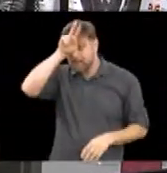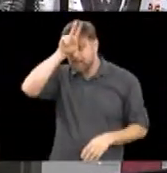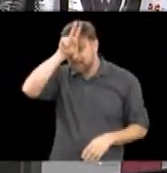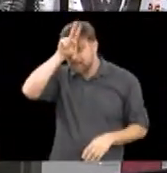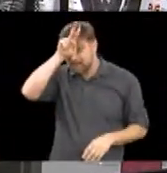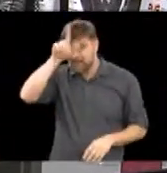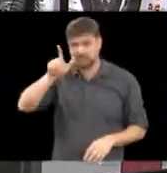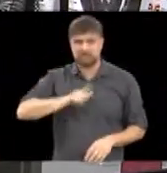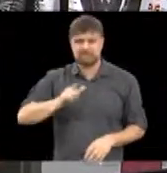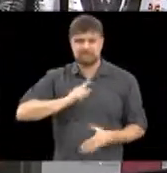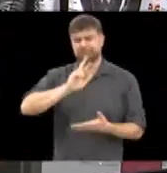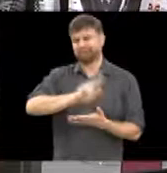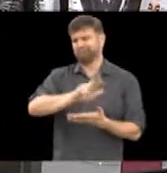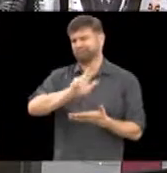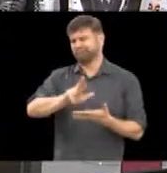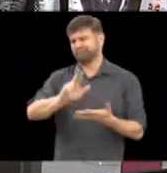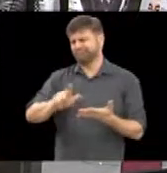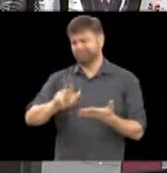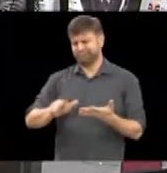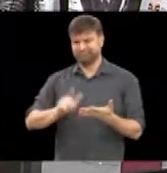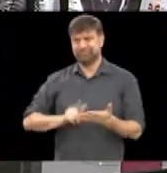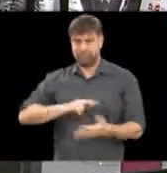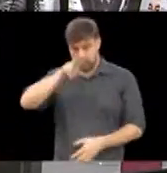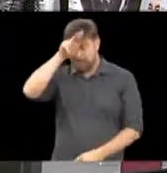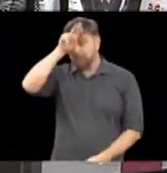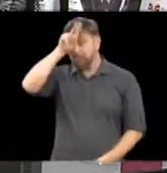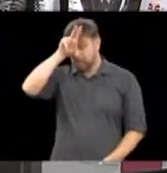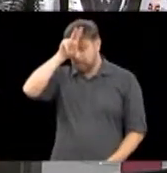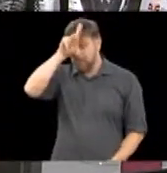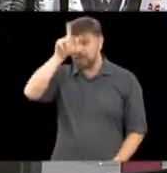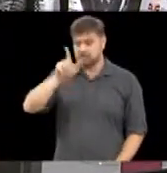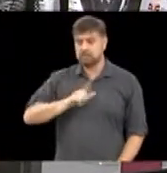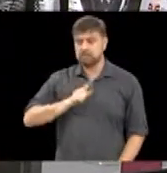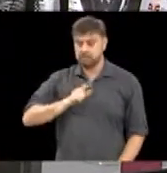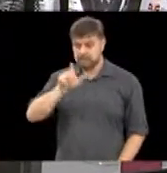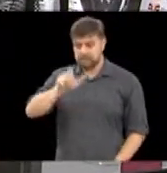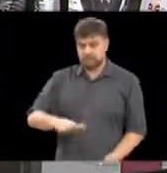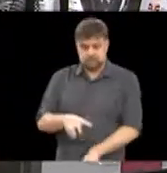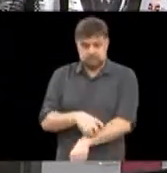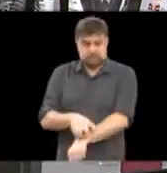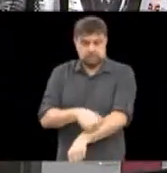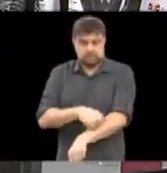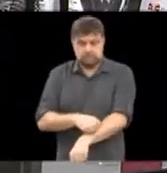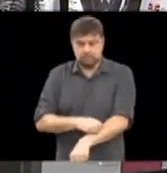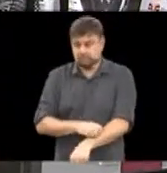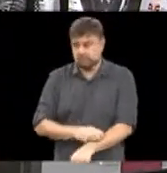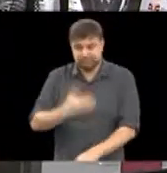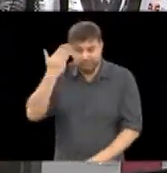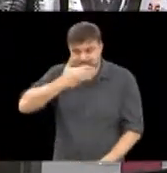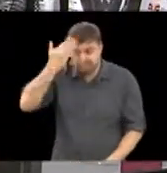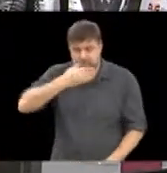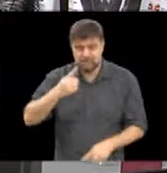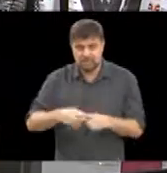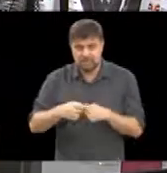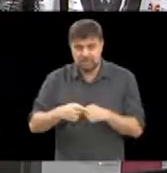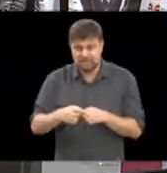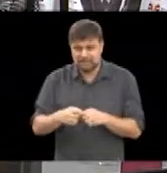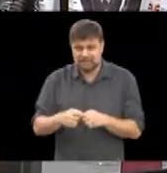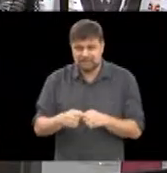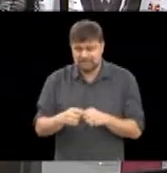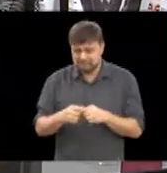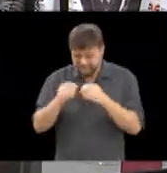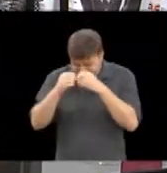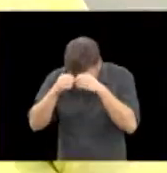barata, né? Tem barata de esgoto, tem tanto tipo de barata. Mas a gente não vê, na realidade são as fezes